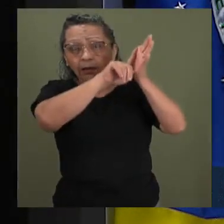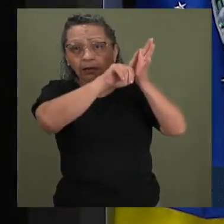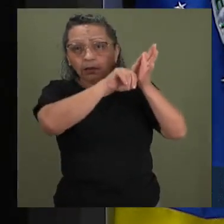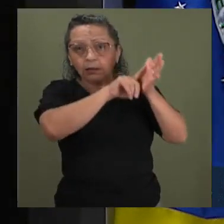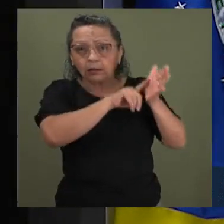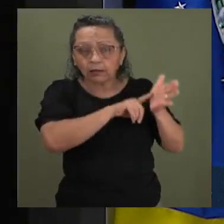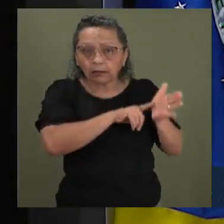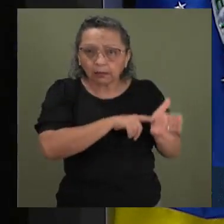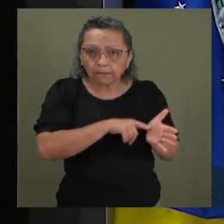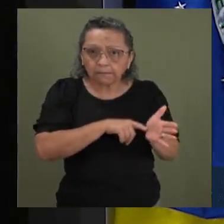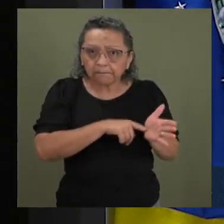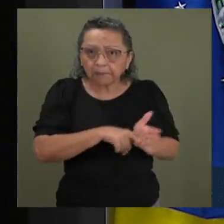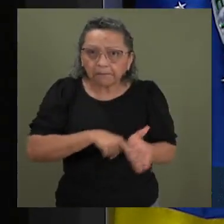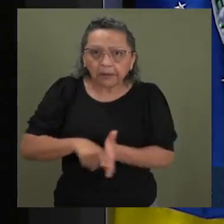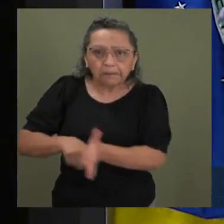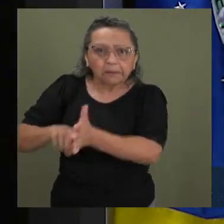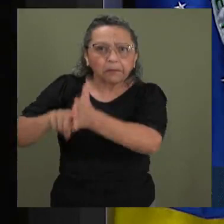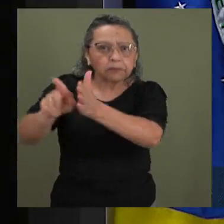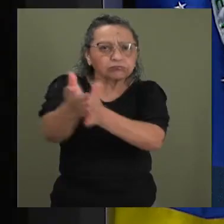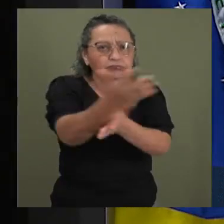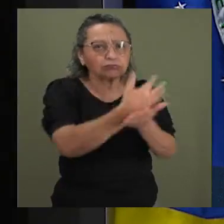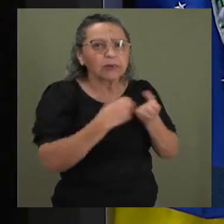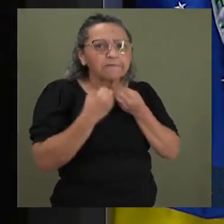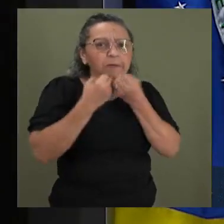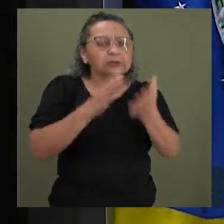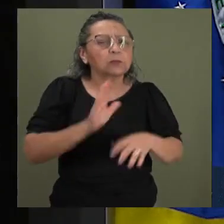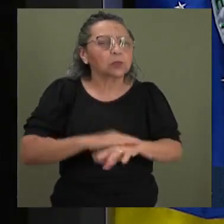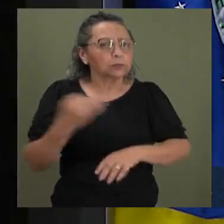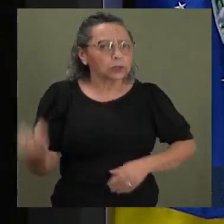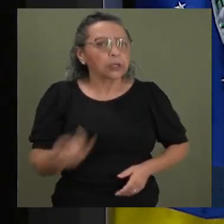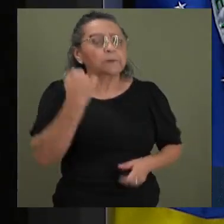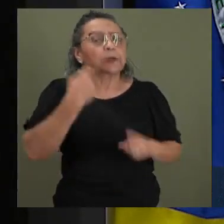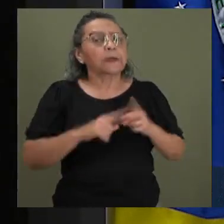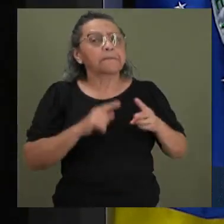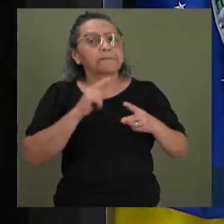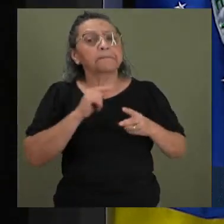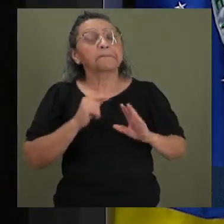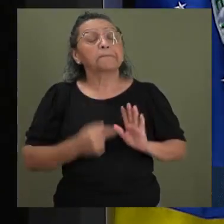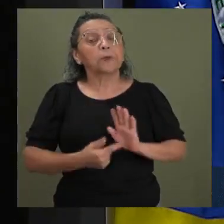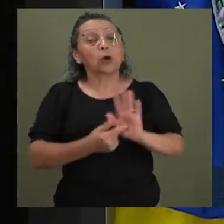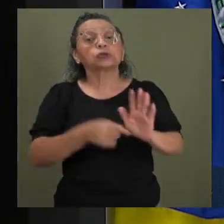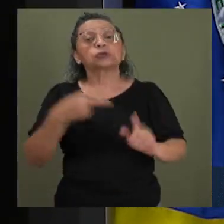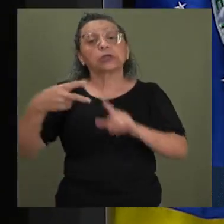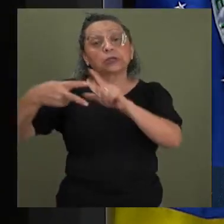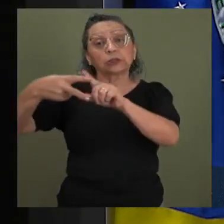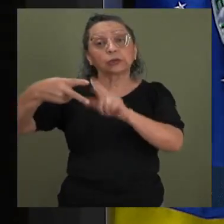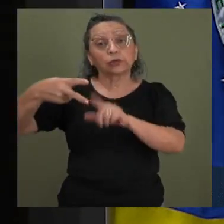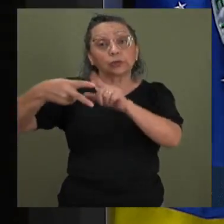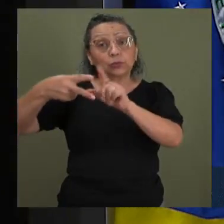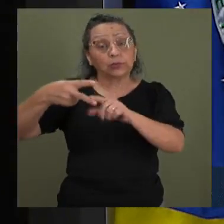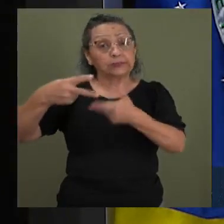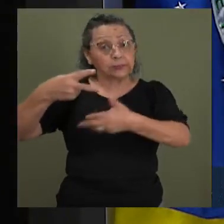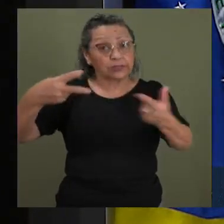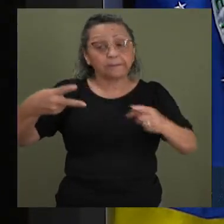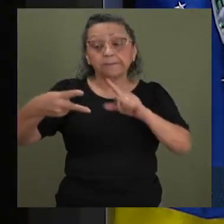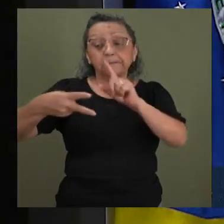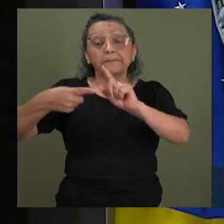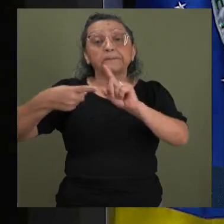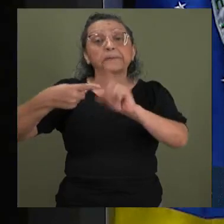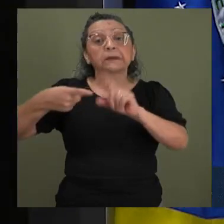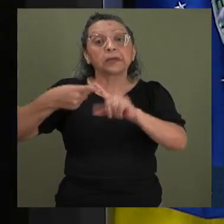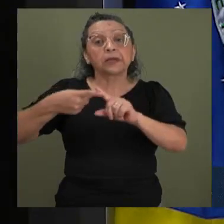relevância, porque demonstra duas condições. Primeiro, é que o Congresso Nacional está